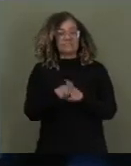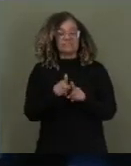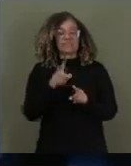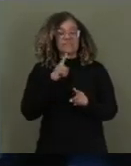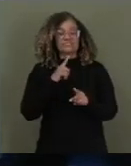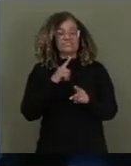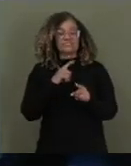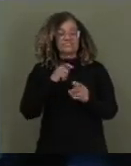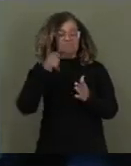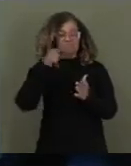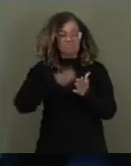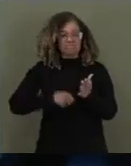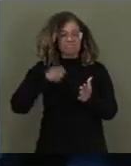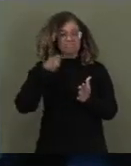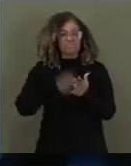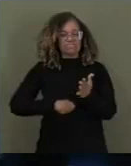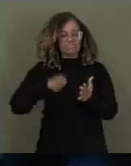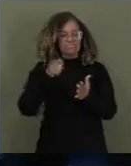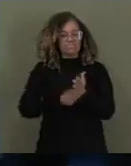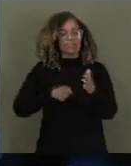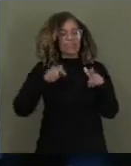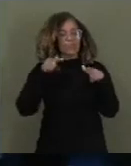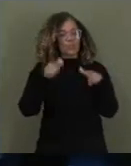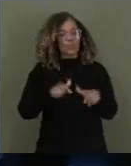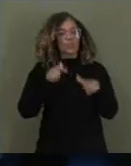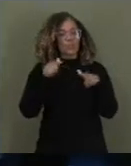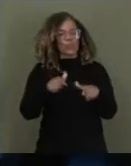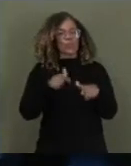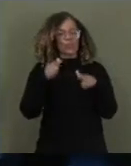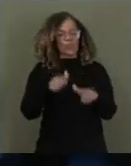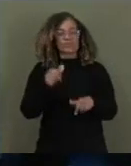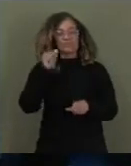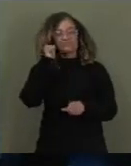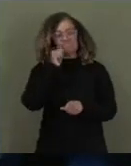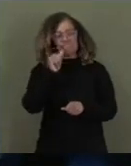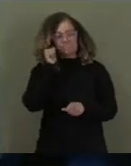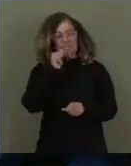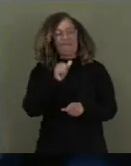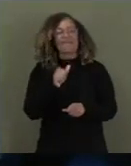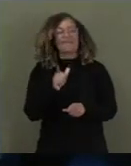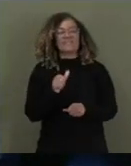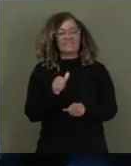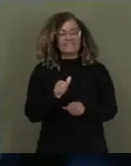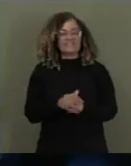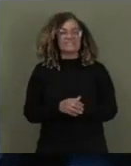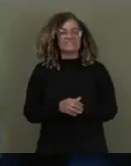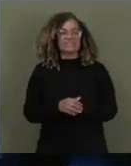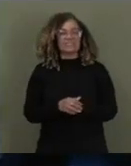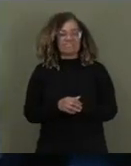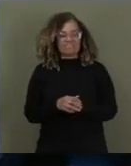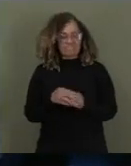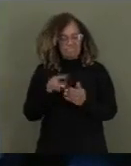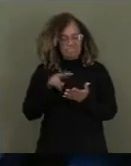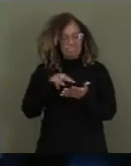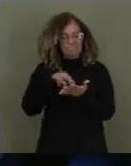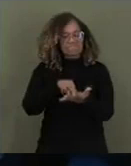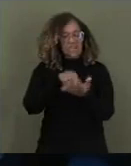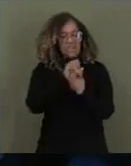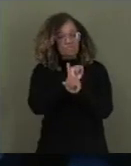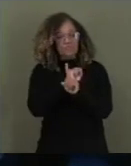persistente e árdua luta das mulheres para se afirmarem em uma